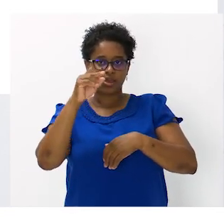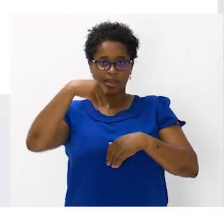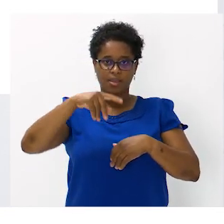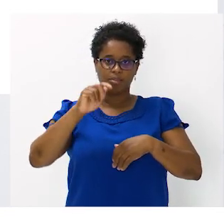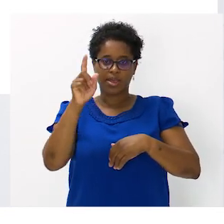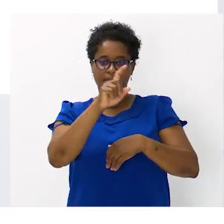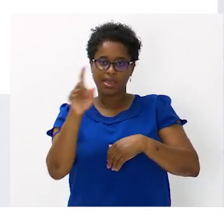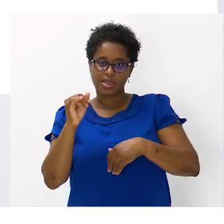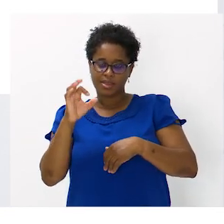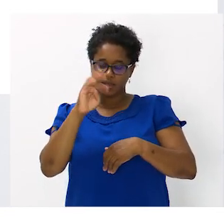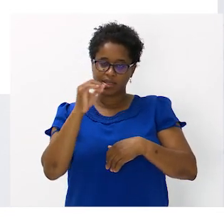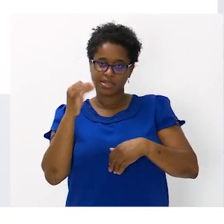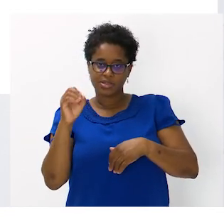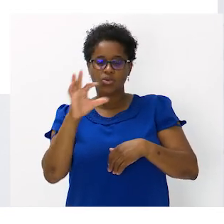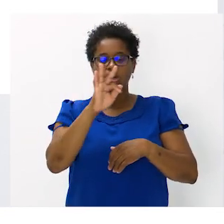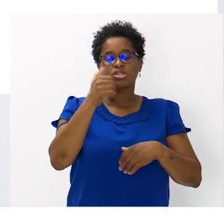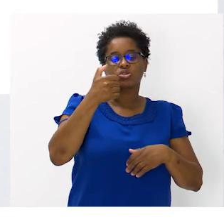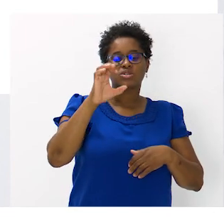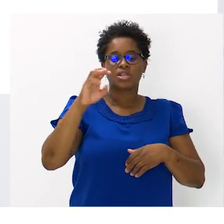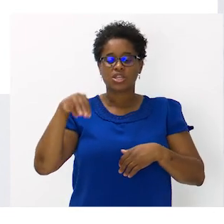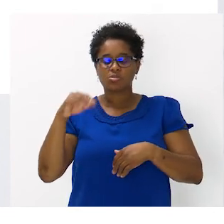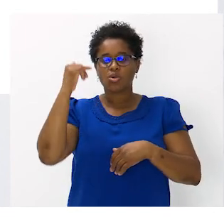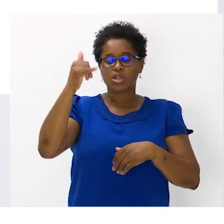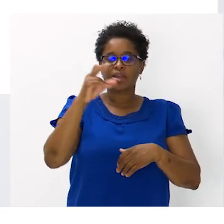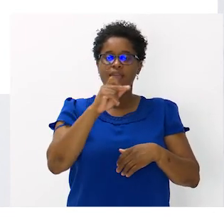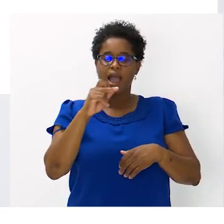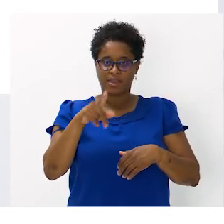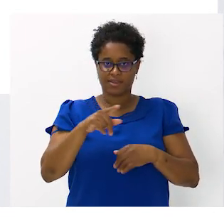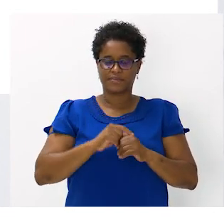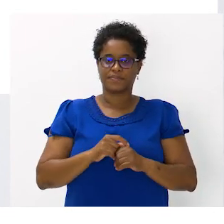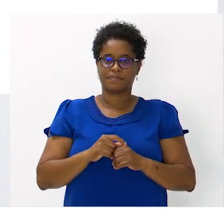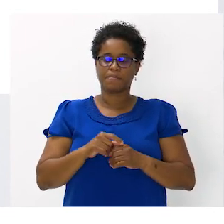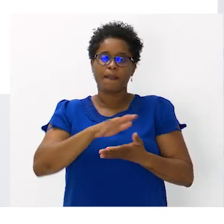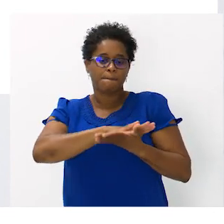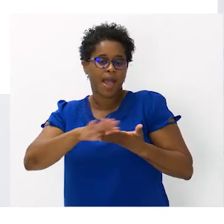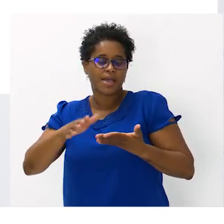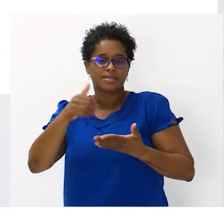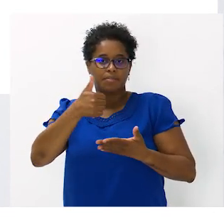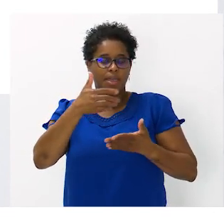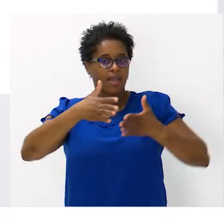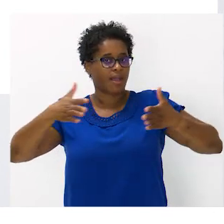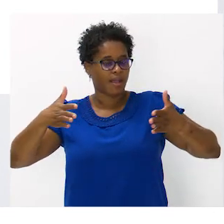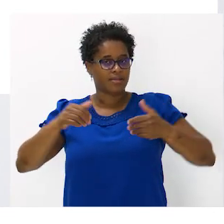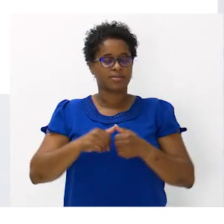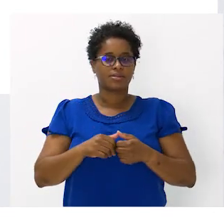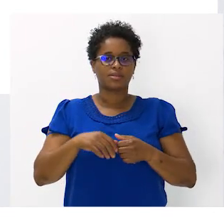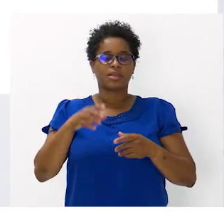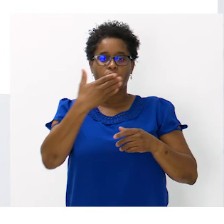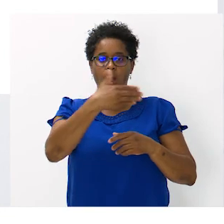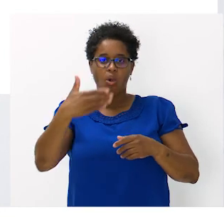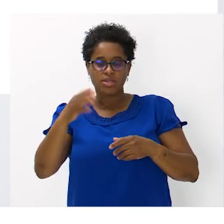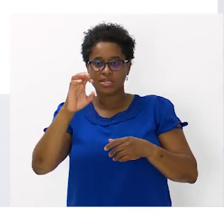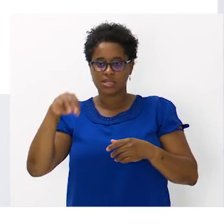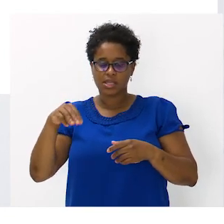trapézio de 45 centímetros ao quadrado de área, base maior medindo